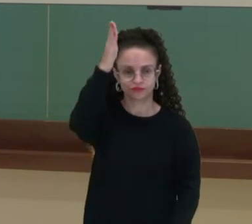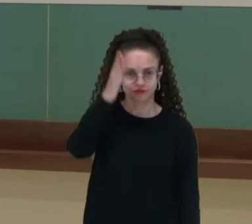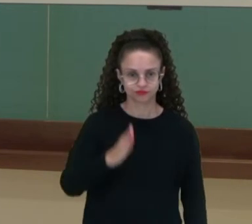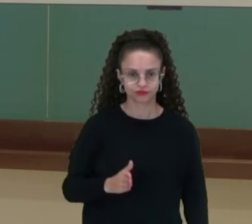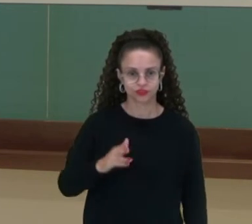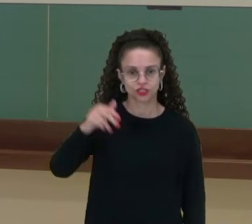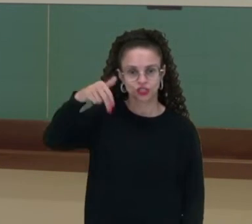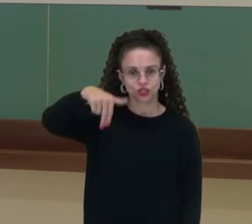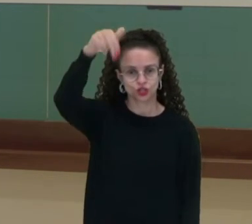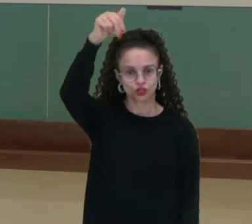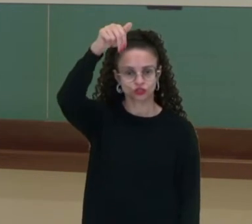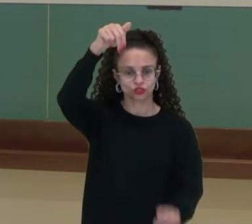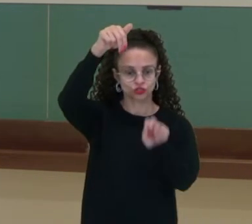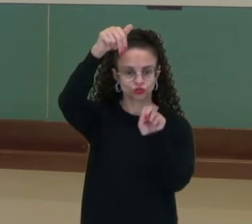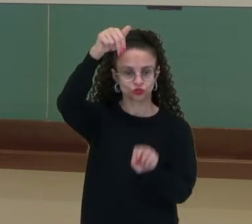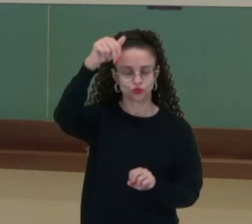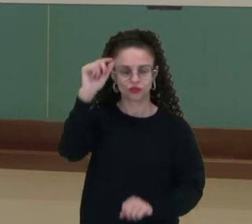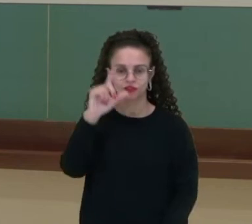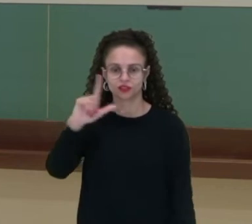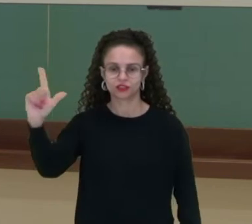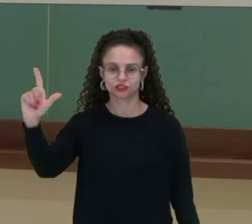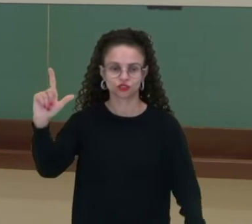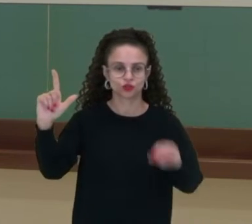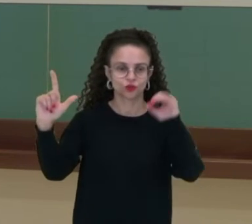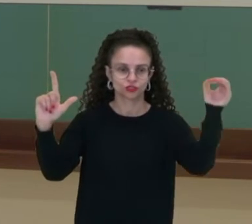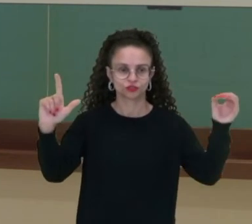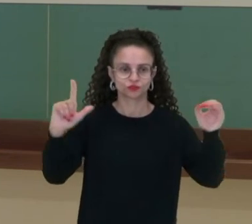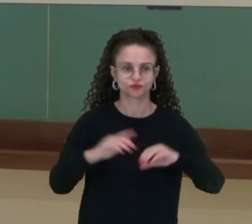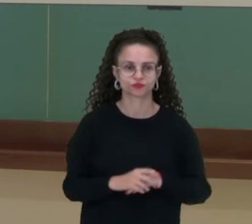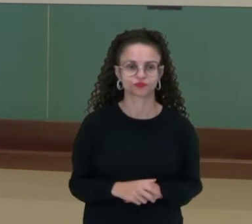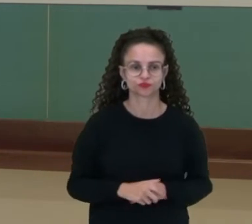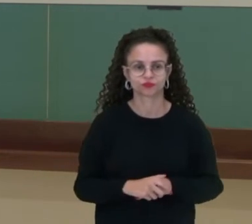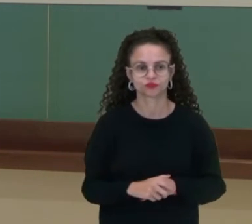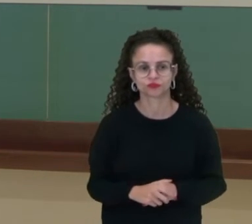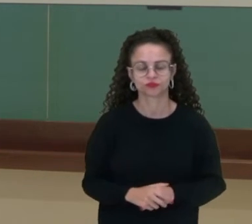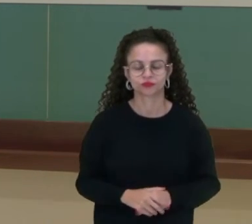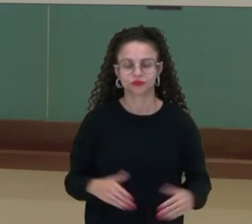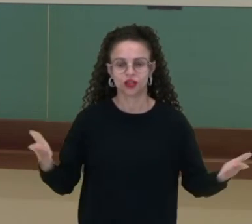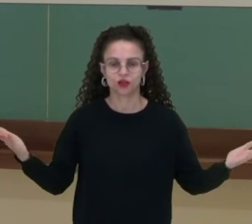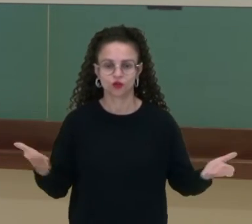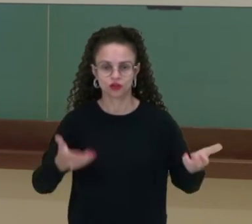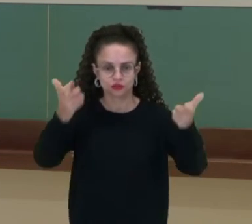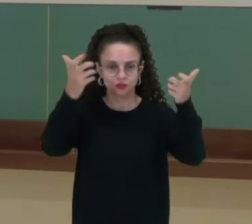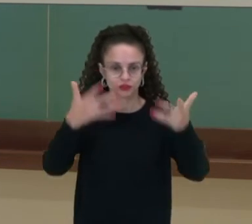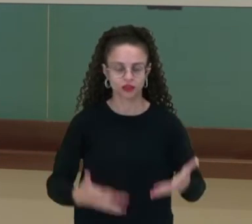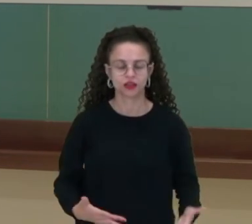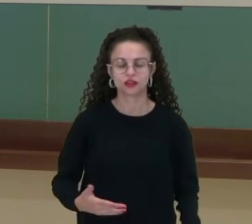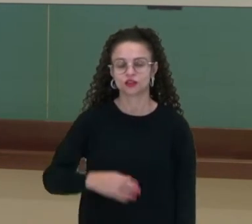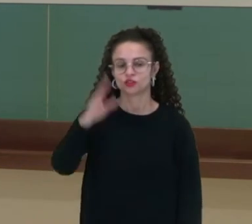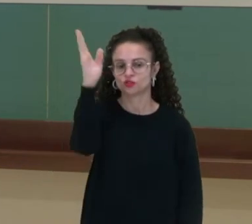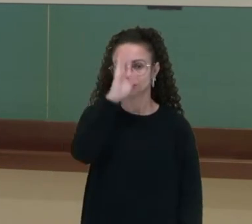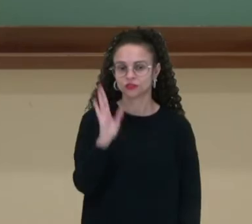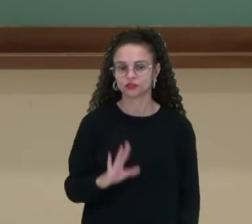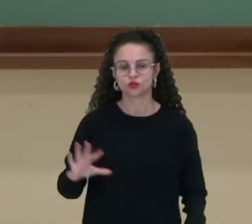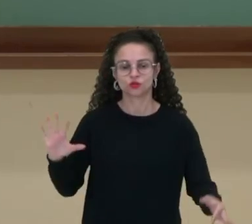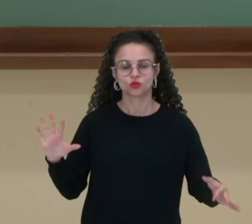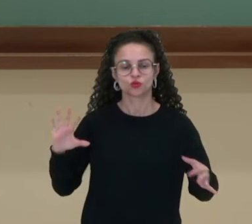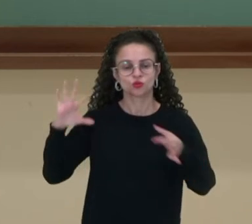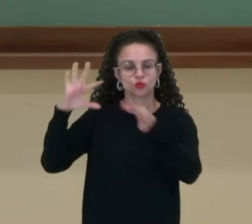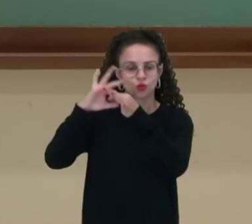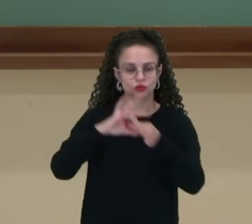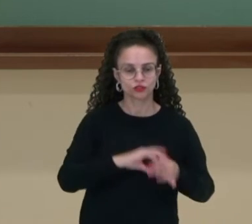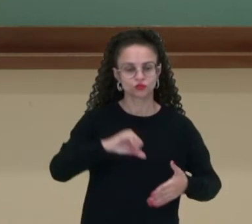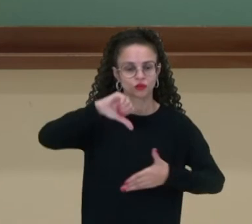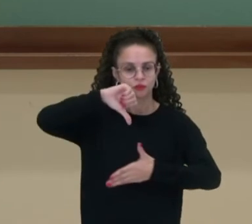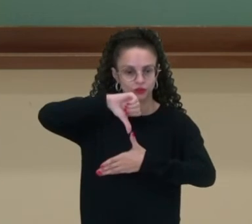hemisfério norte-sul e hemisfério leste-oeste. Muito bem? E aqui vamos falar agora, então, do Brasil no contexto da América do Sul. Então,